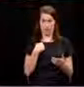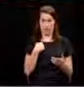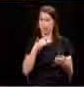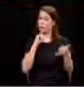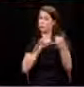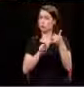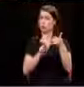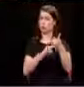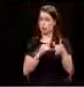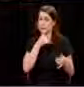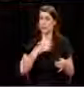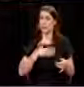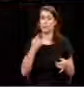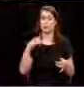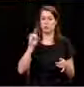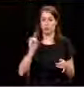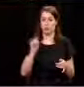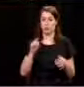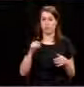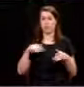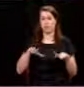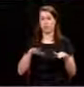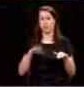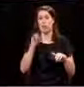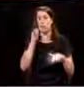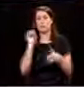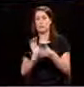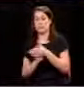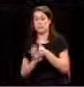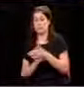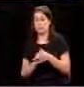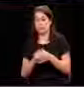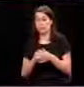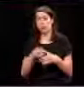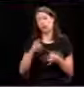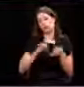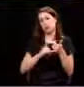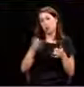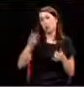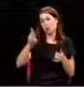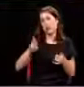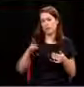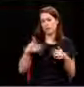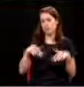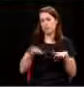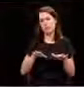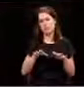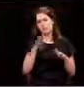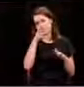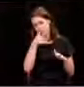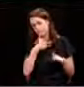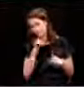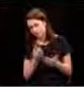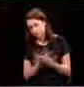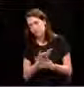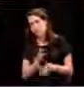do Benfica, o meu marido é que era sócio do Benfica, mas infelizmente já